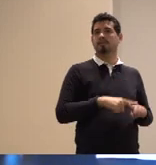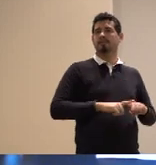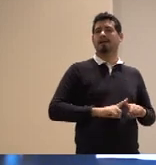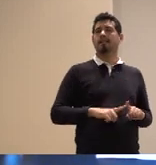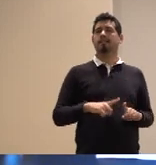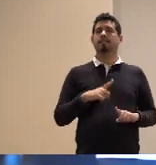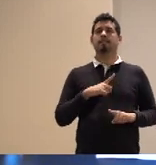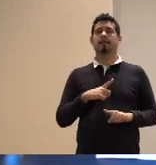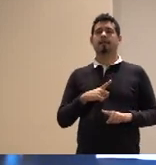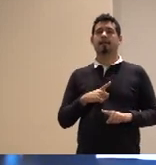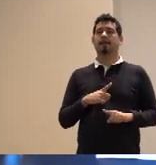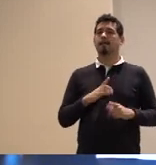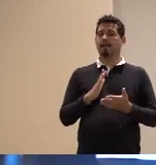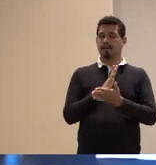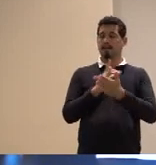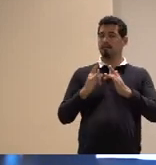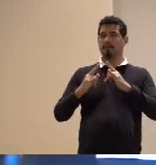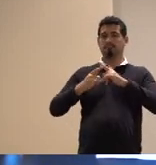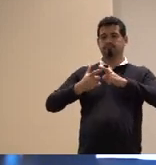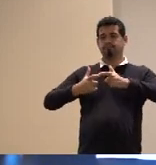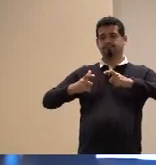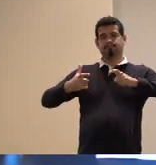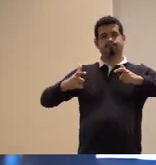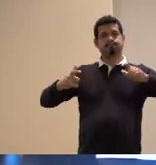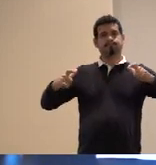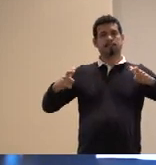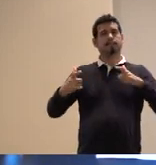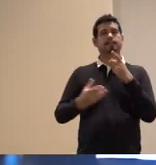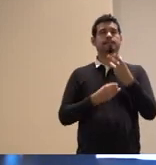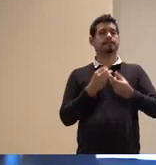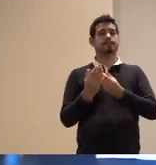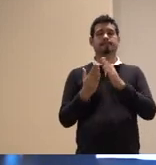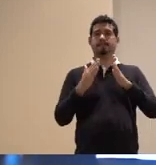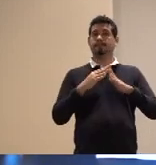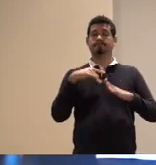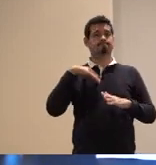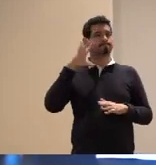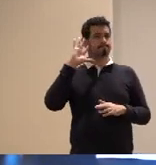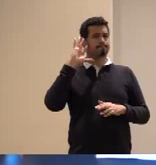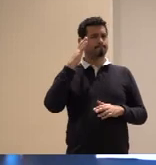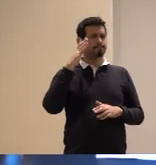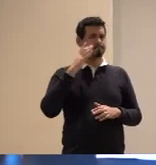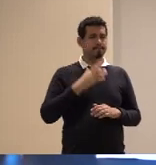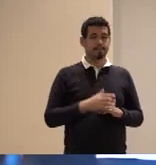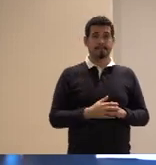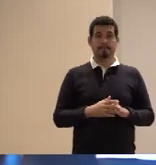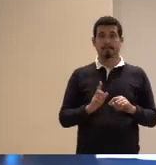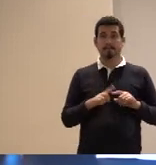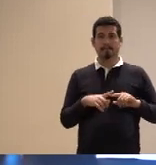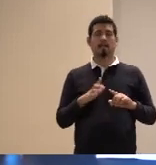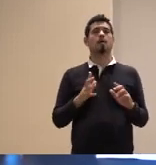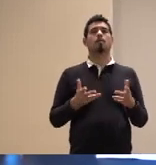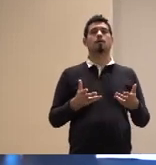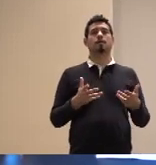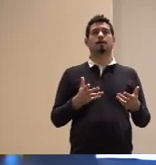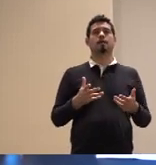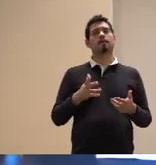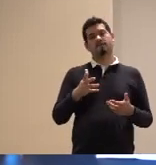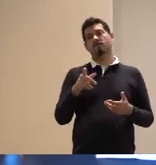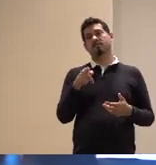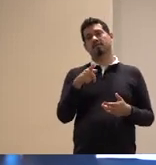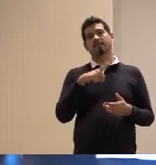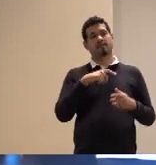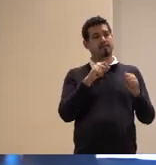uma instituição enorme. Que aspecto residencial é esse? Né? Então, aqui, claro que